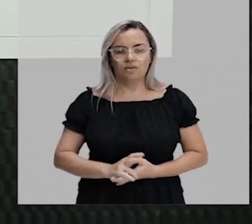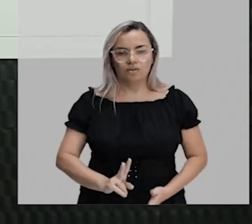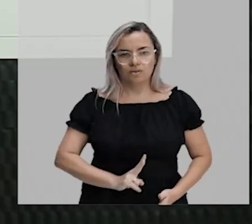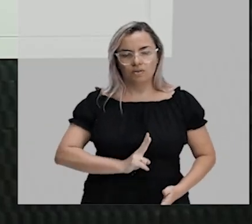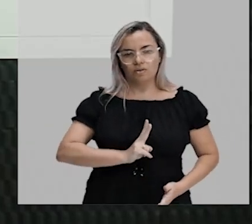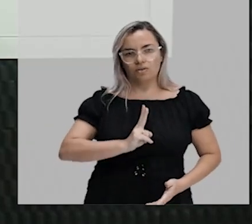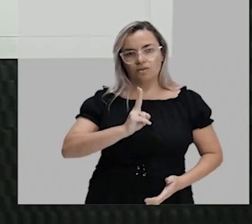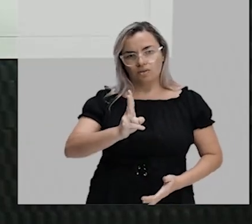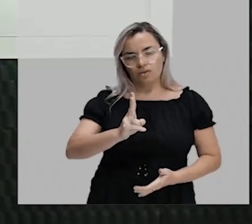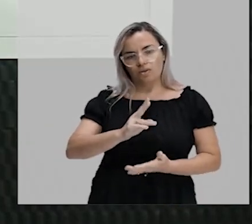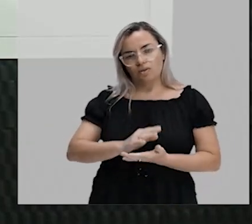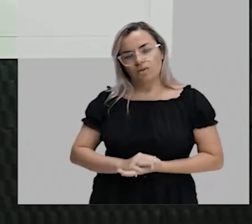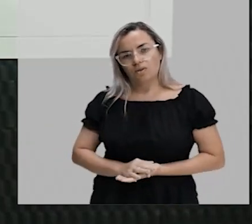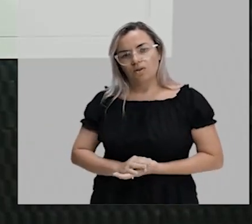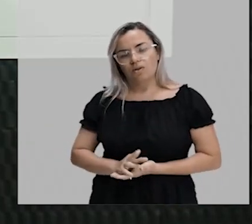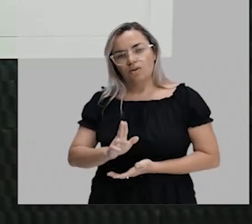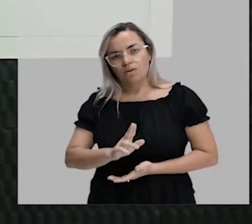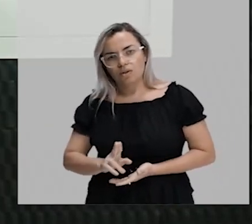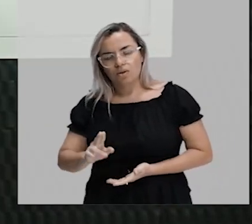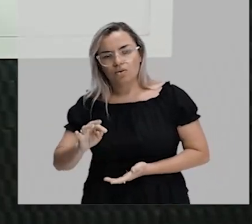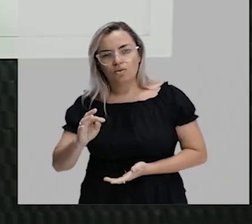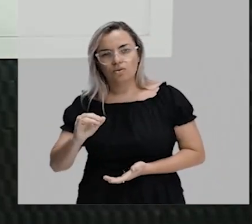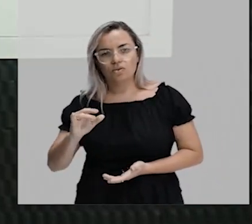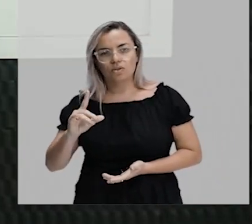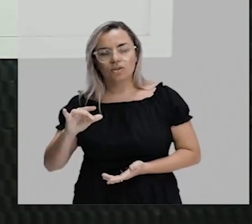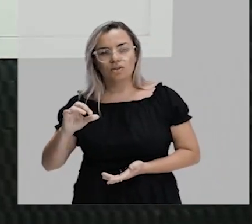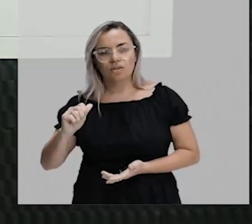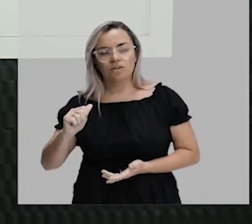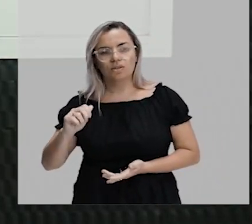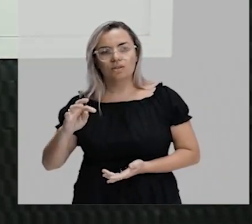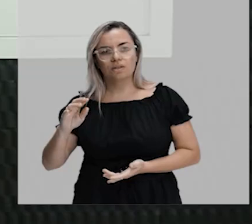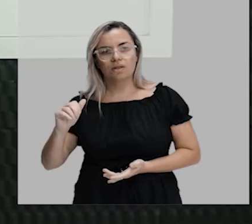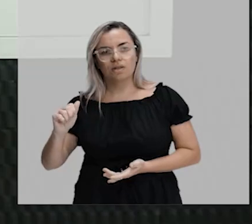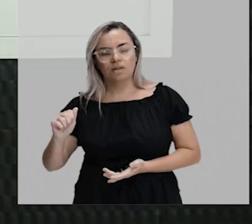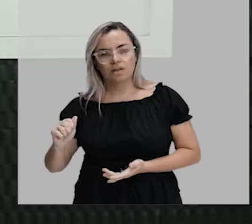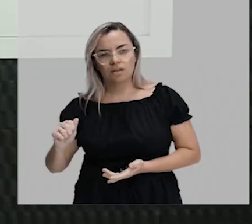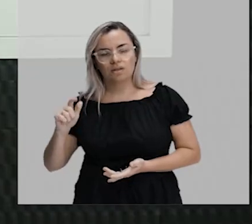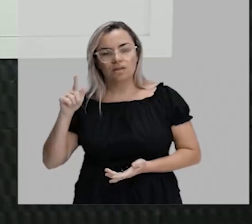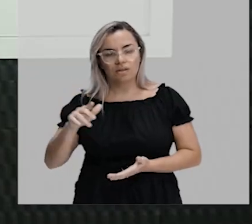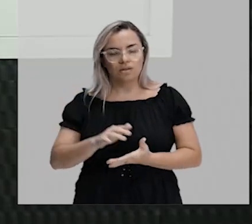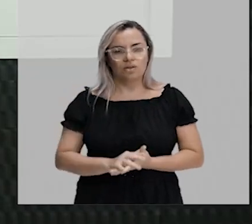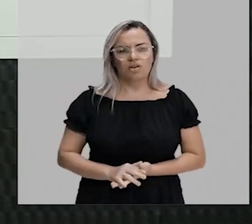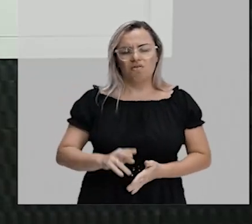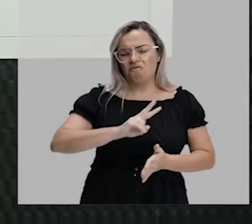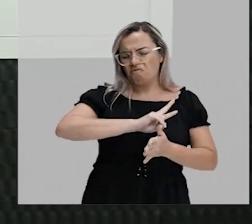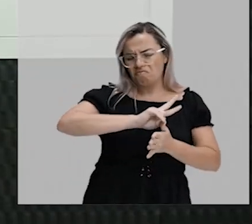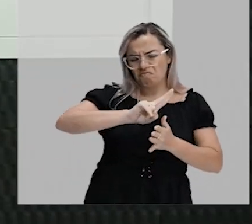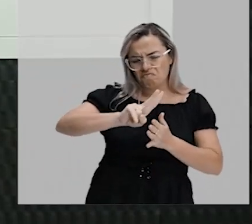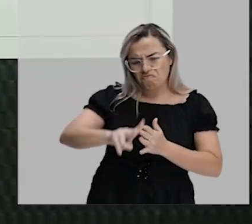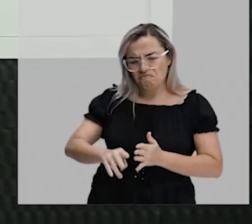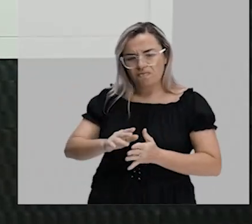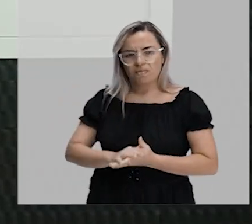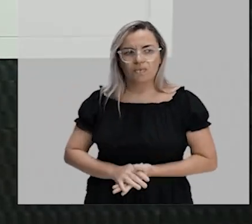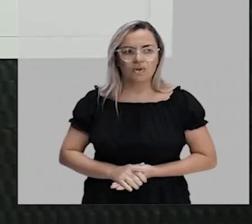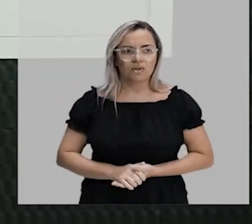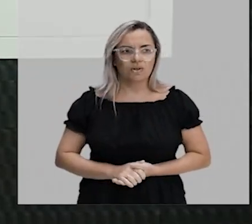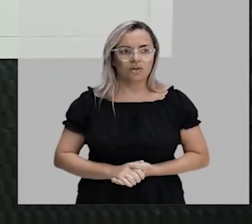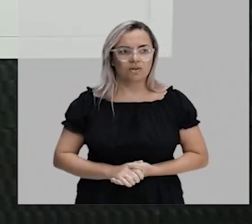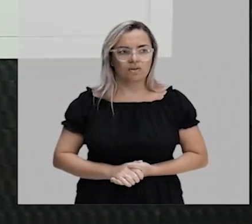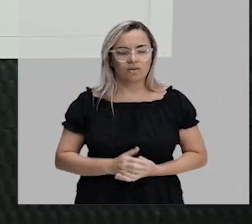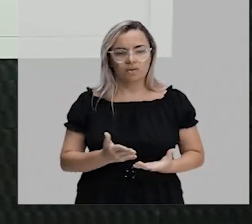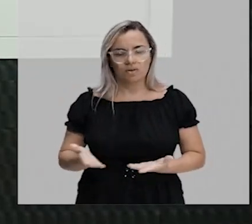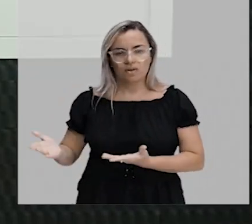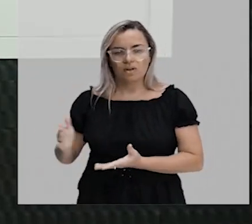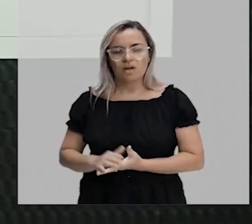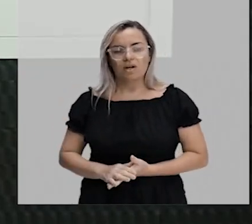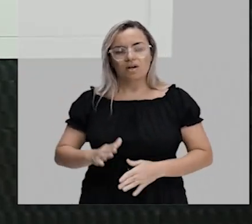virtudes, a deontologia, o utilitarismo, foram várias. Tá? Mas, sem dúvida nenhuma, das primeiras e uma das